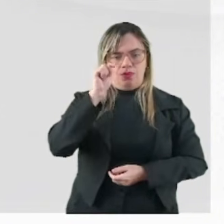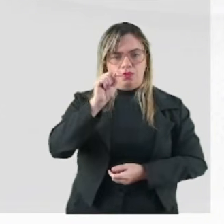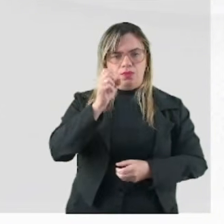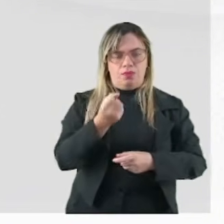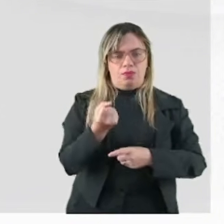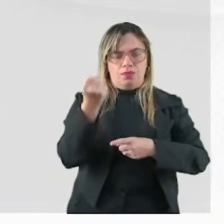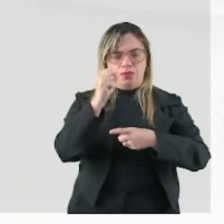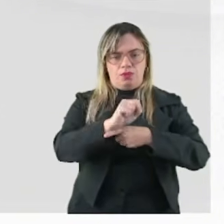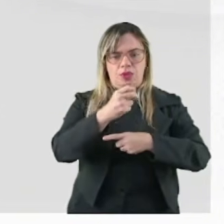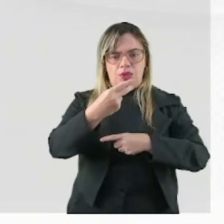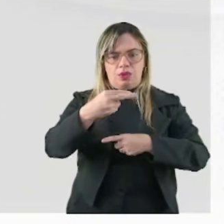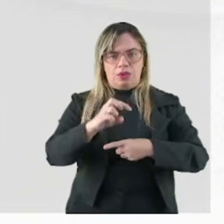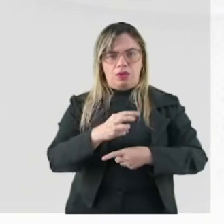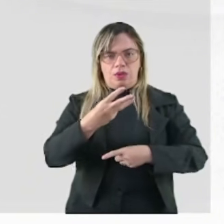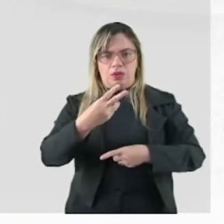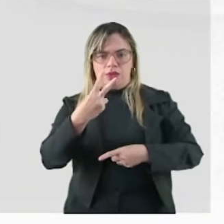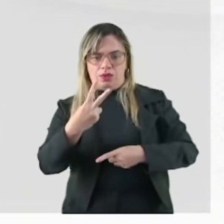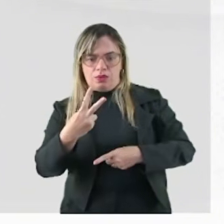32.